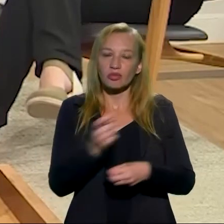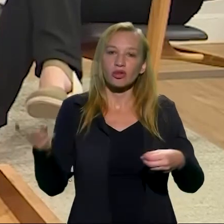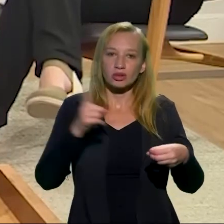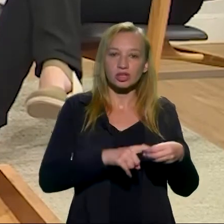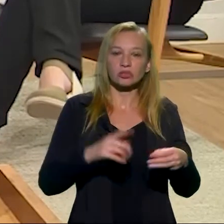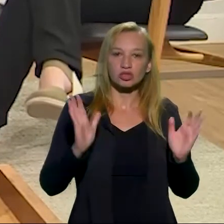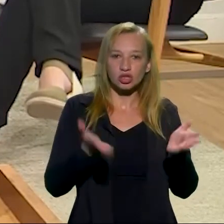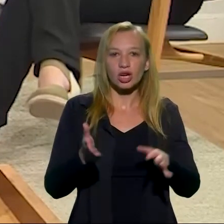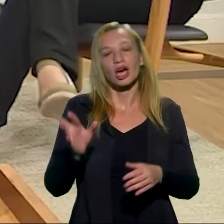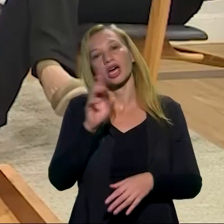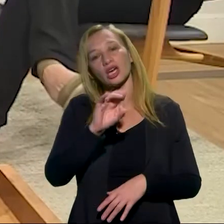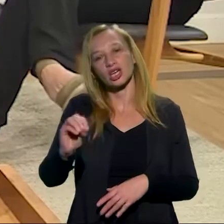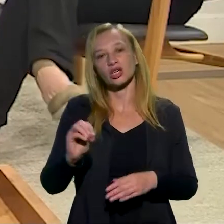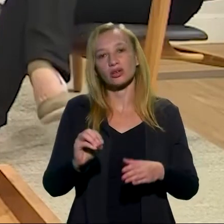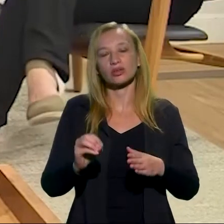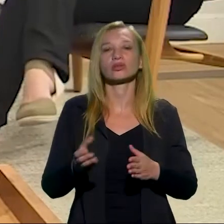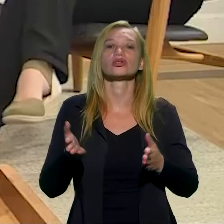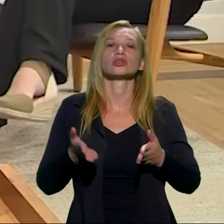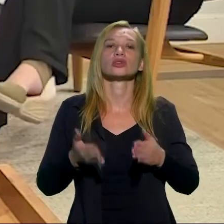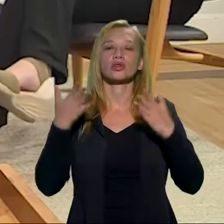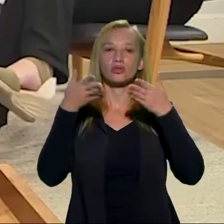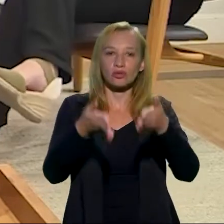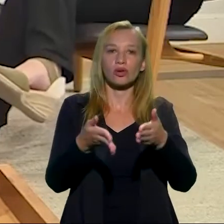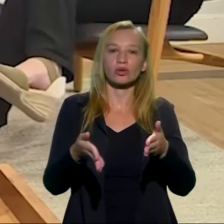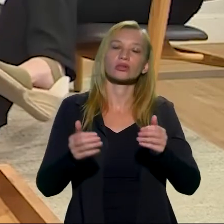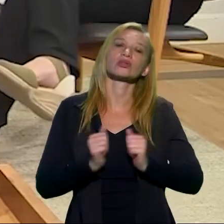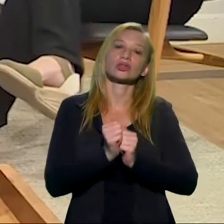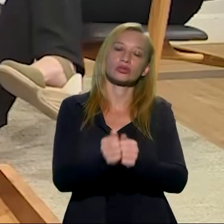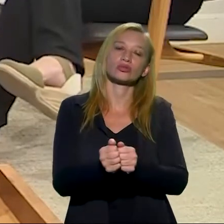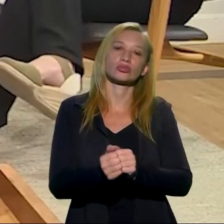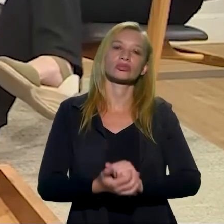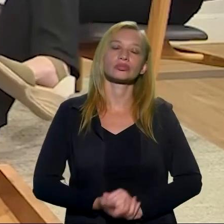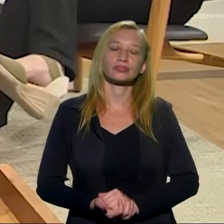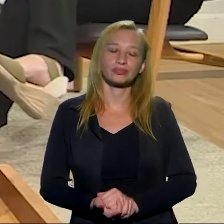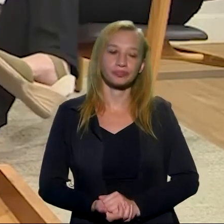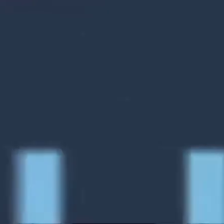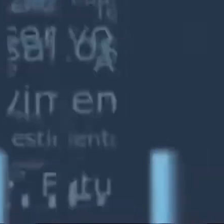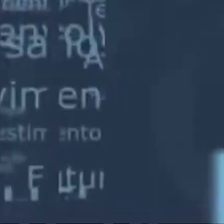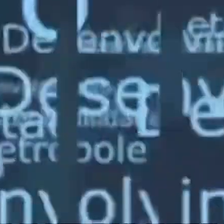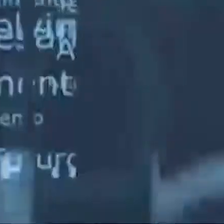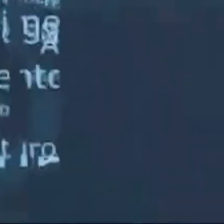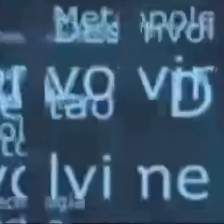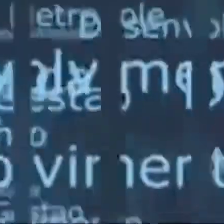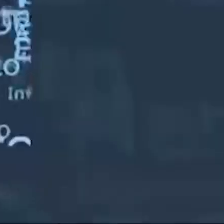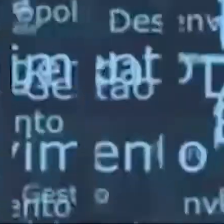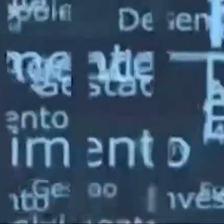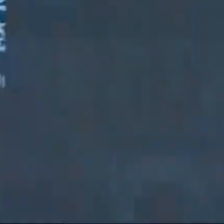vai fazer um rápido intervalo e voltamos já. Rio em Foco aqui, política e economia caminham juntas.